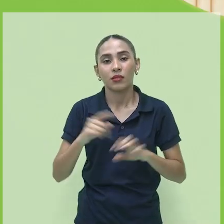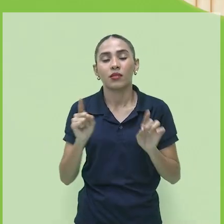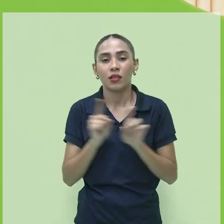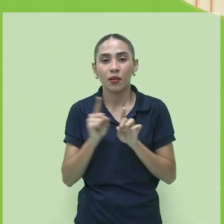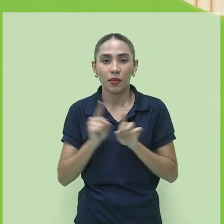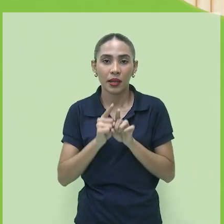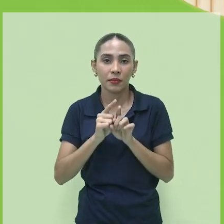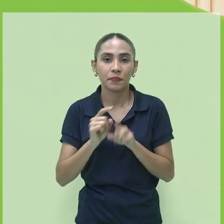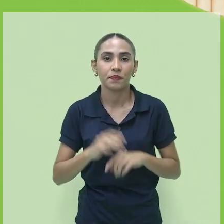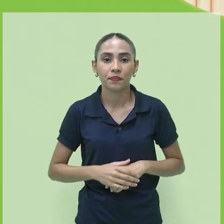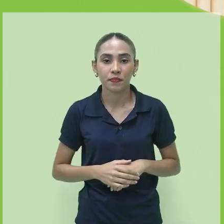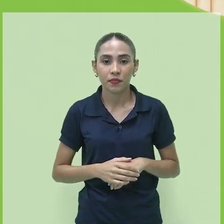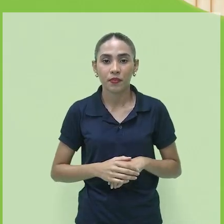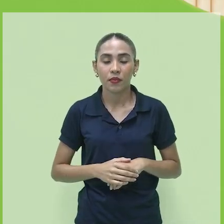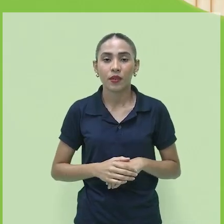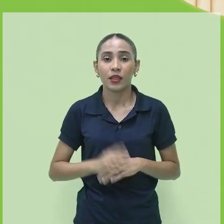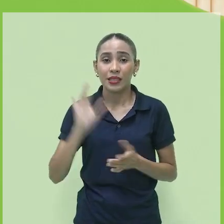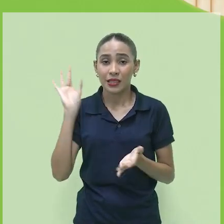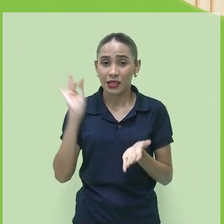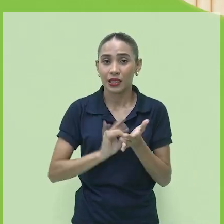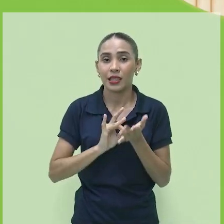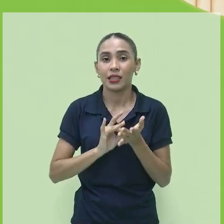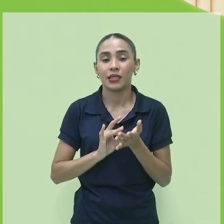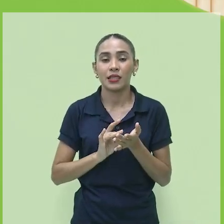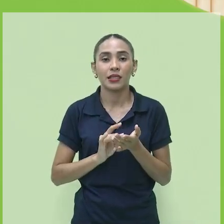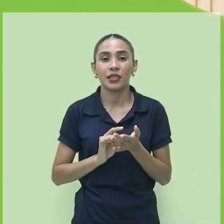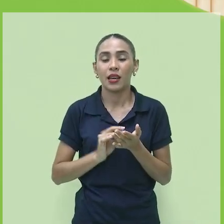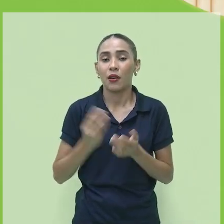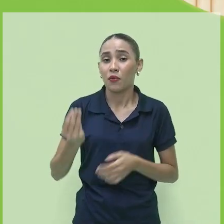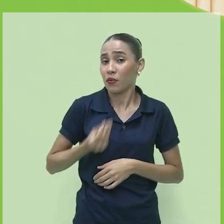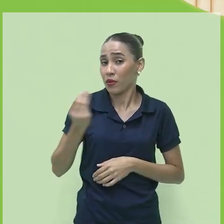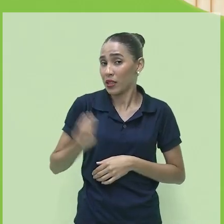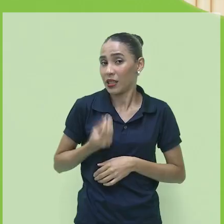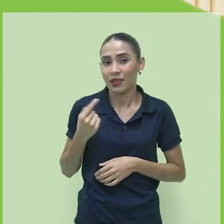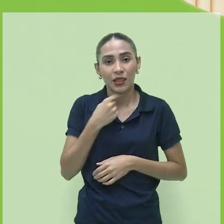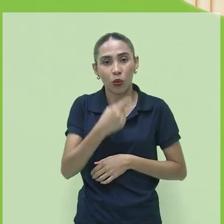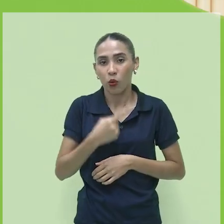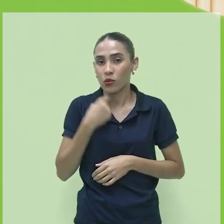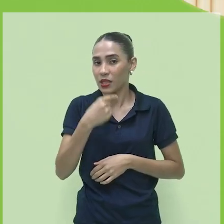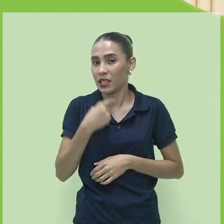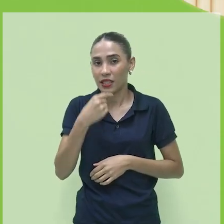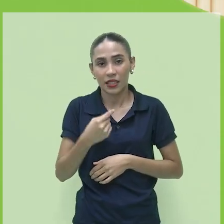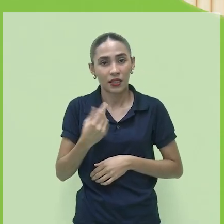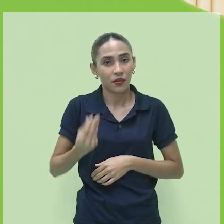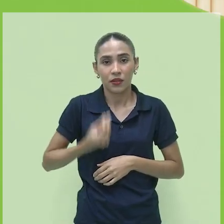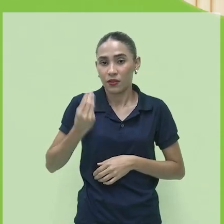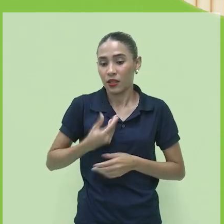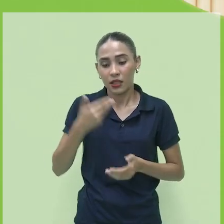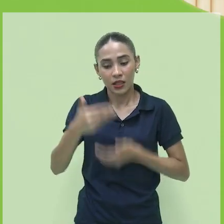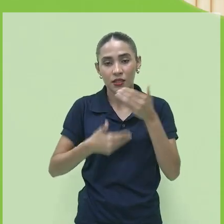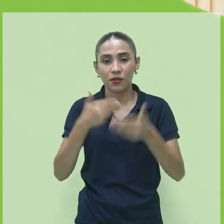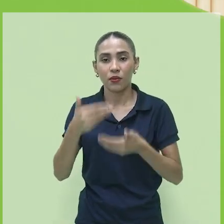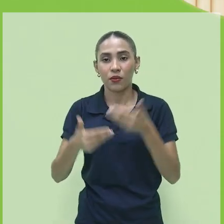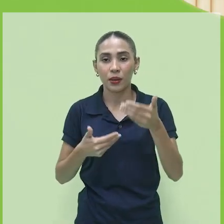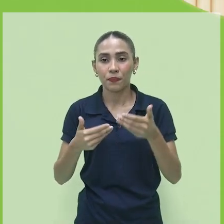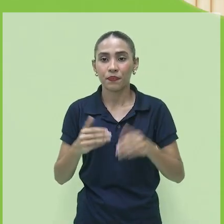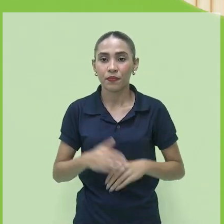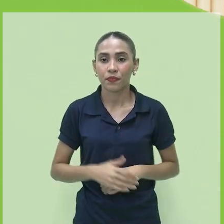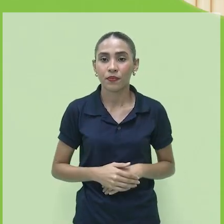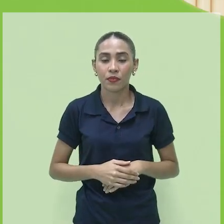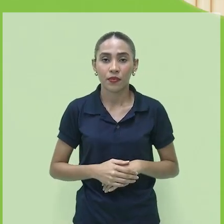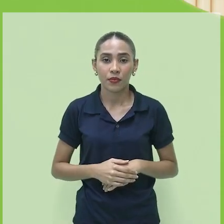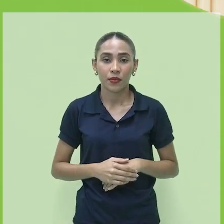alta pressão, né? Onde, com certeza, nenhum ser vivo multicelular conseguiria se